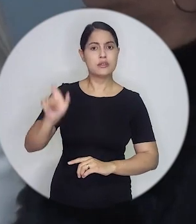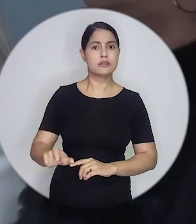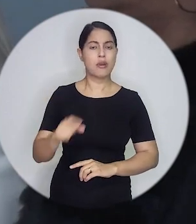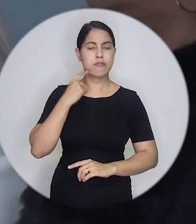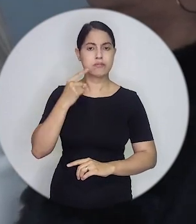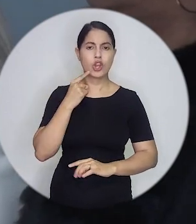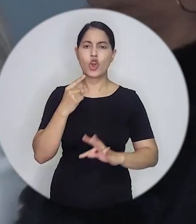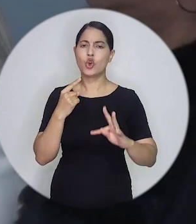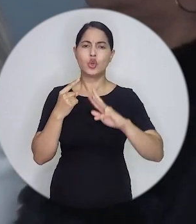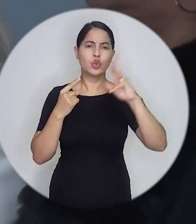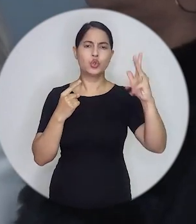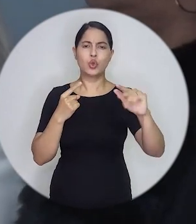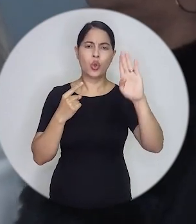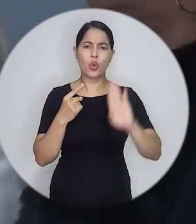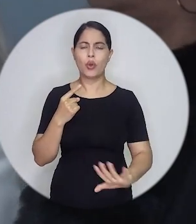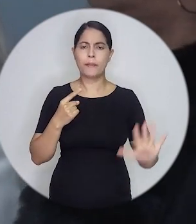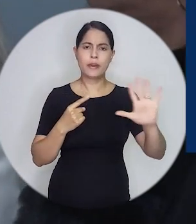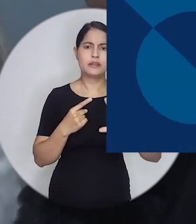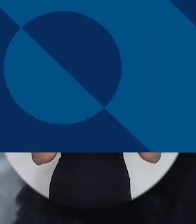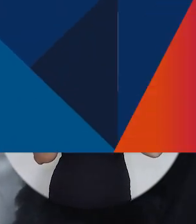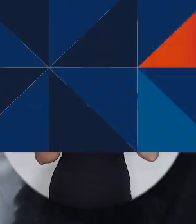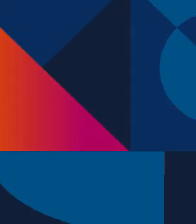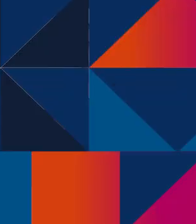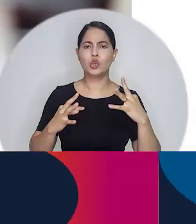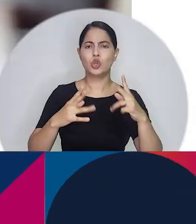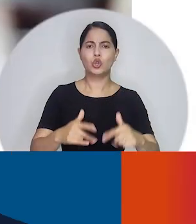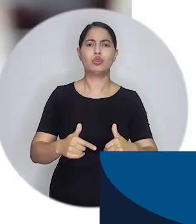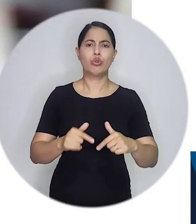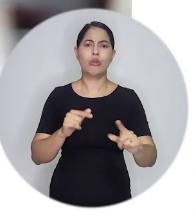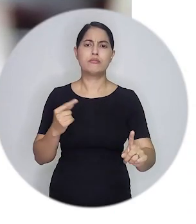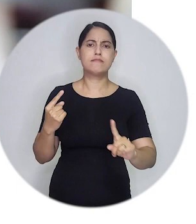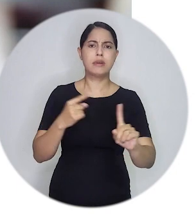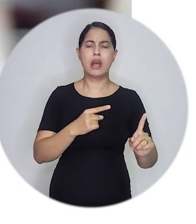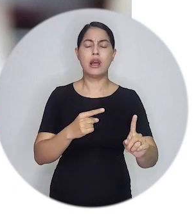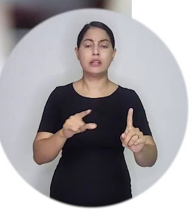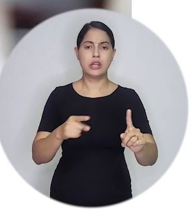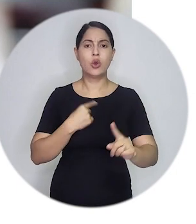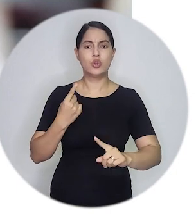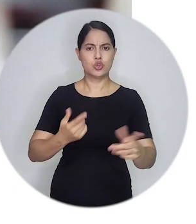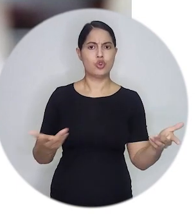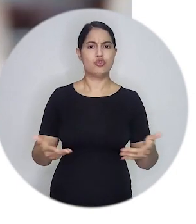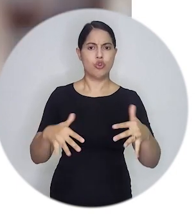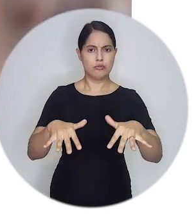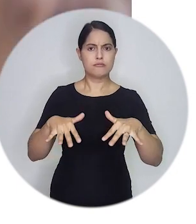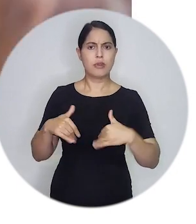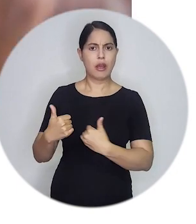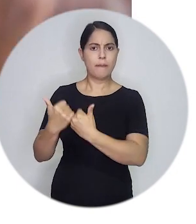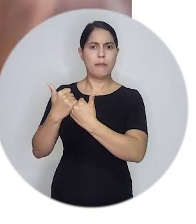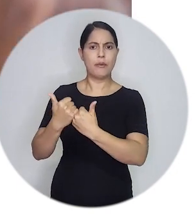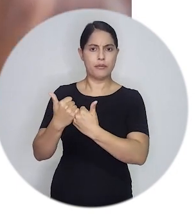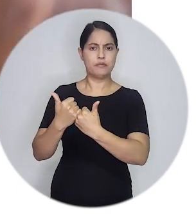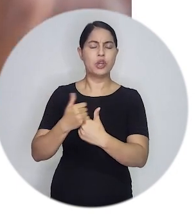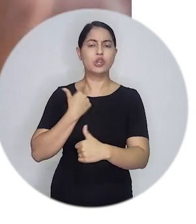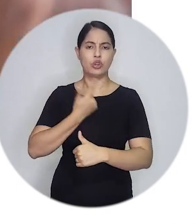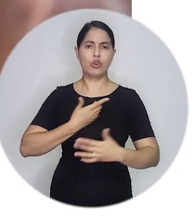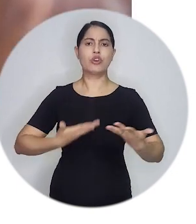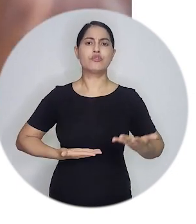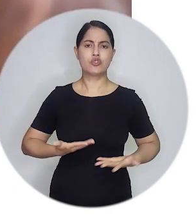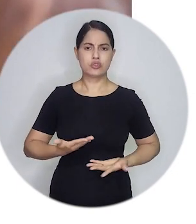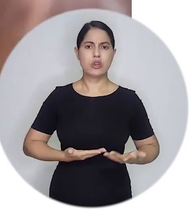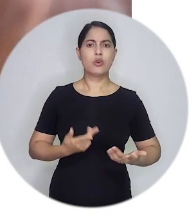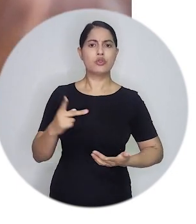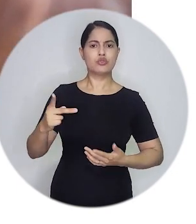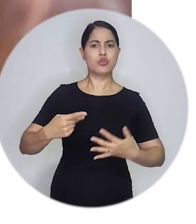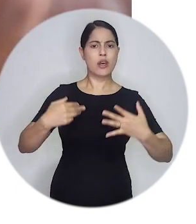se atinge um advogado, o sistema nacional, a advocacia brasileira, ela é atingida. E a